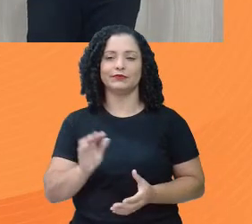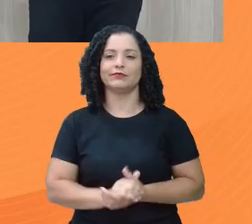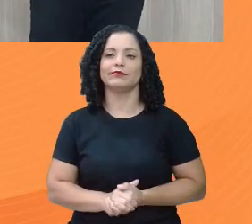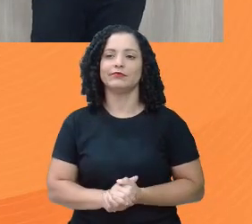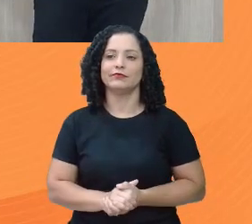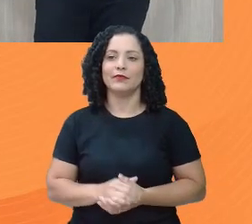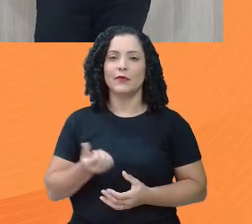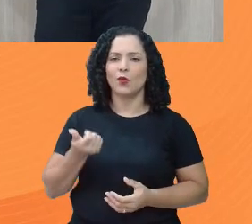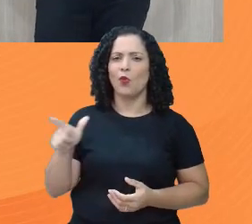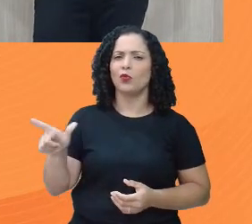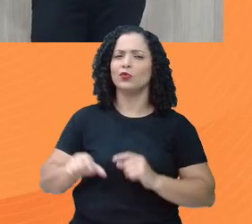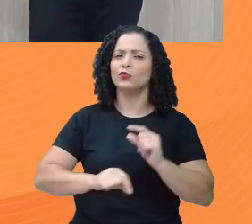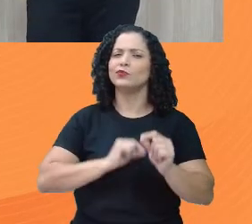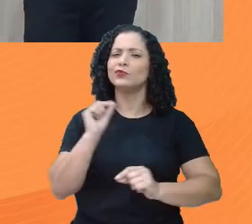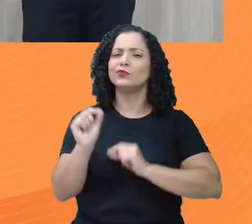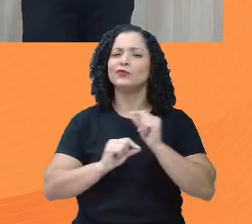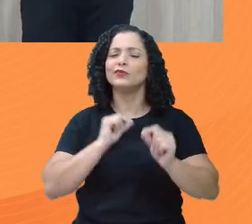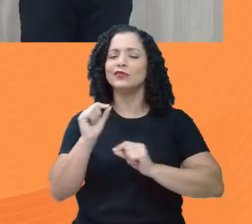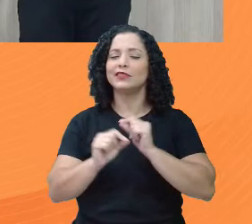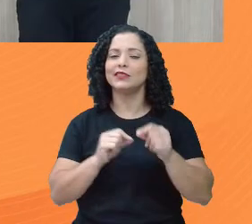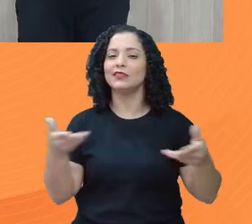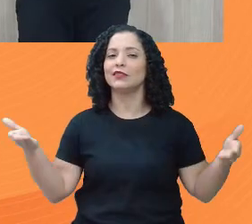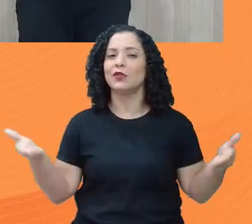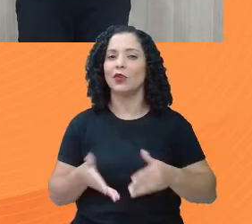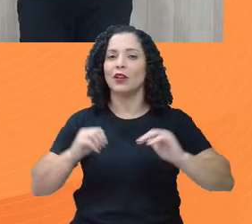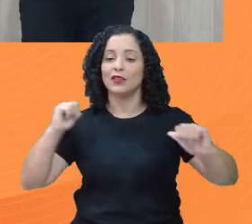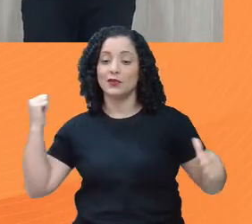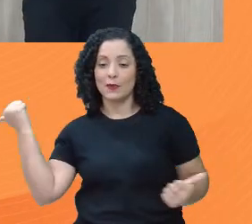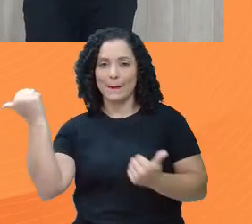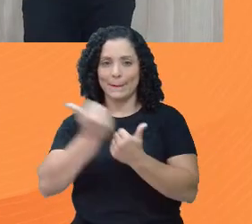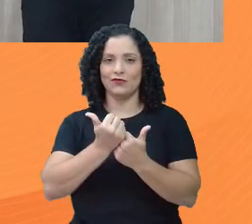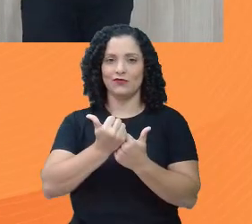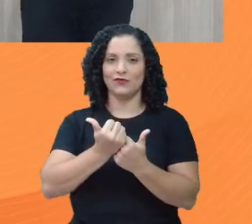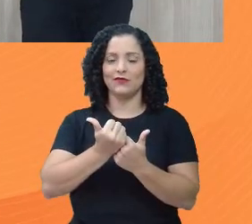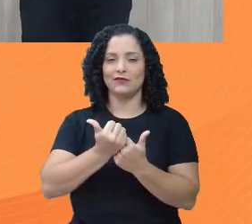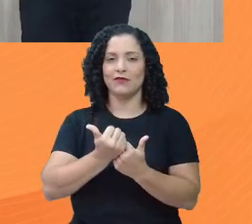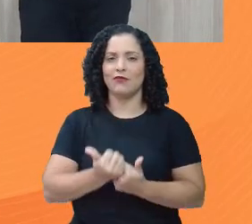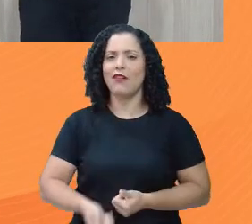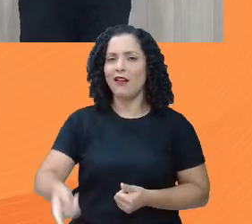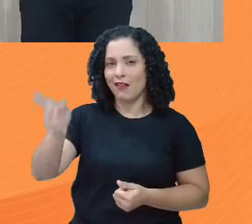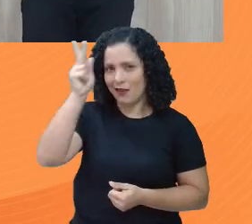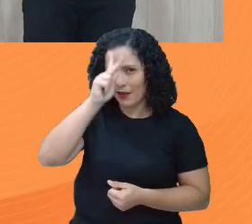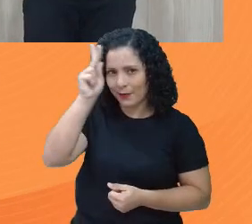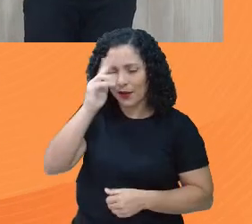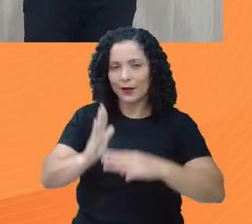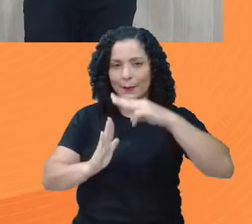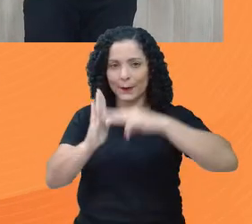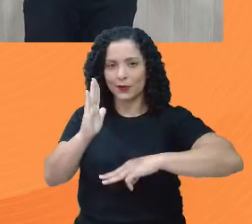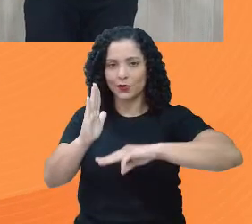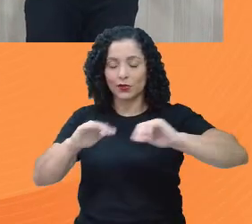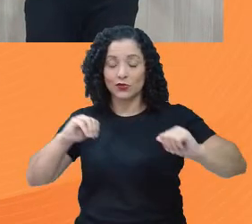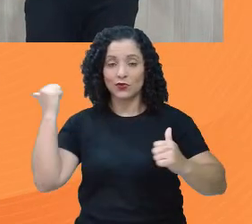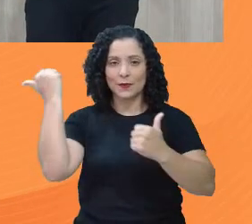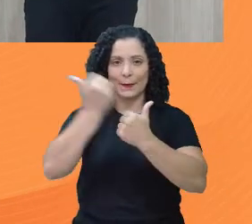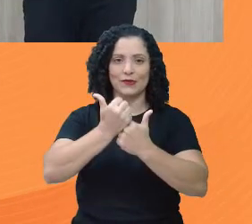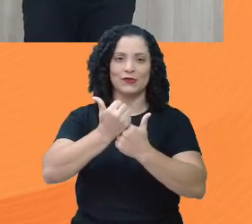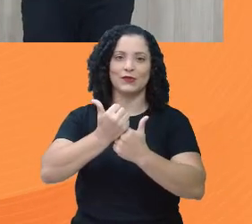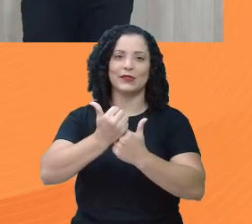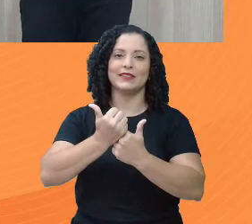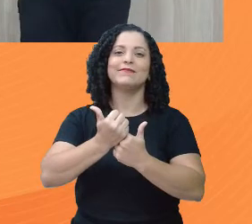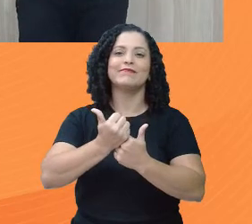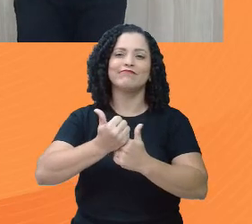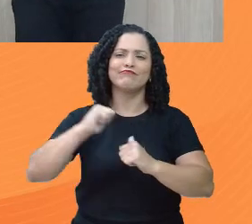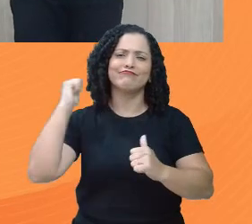Próximo passo é a gente fazer o quê? A substituição. Lembra do método? Método da substituição. Então, a gente